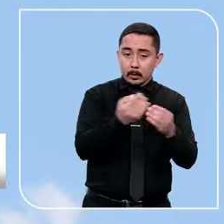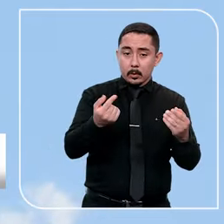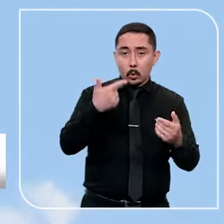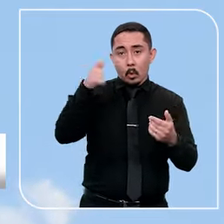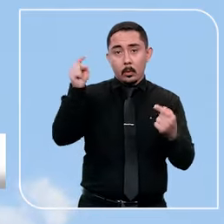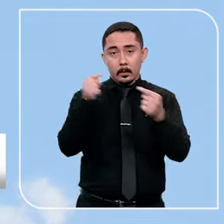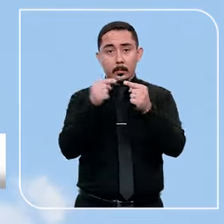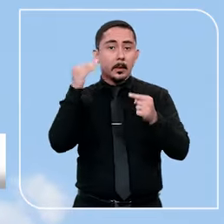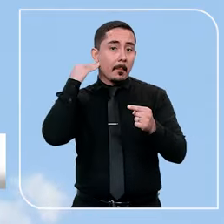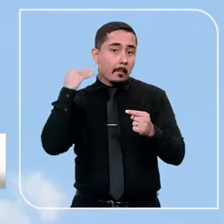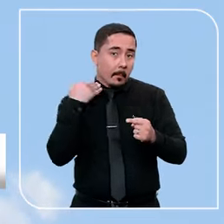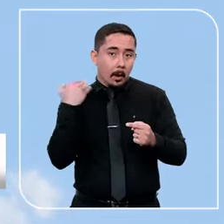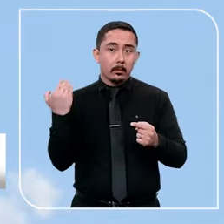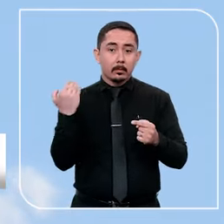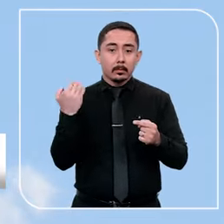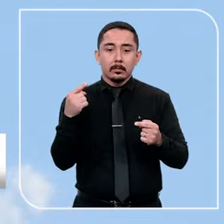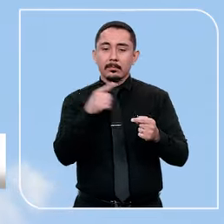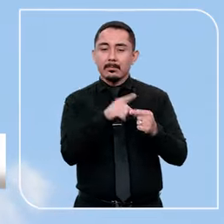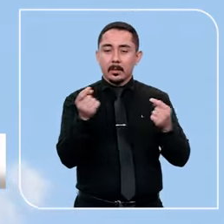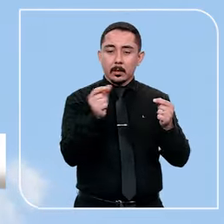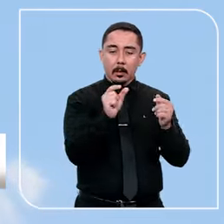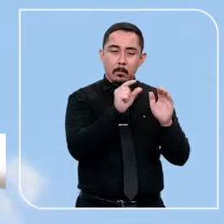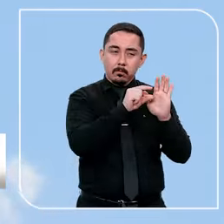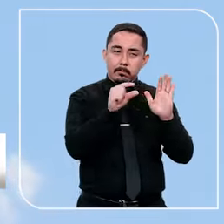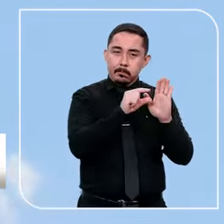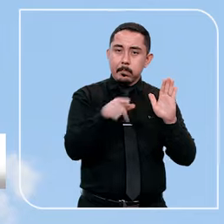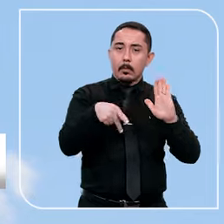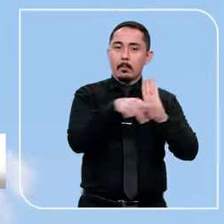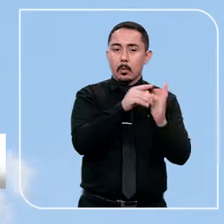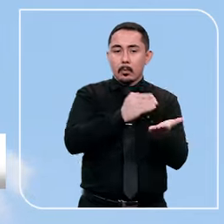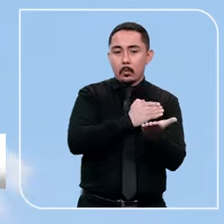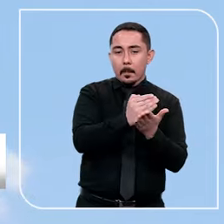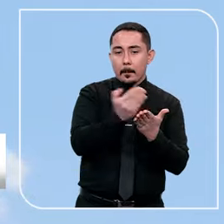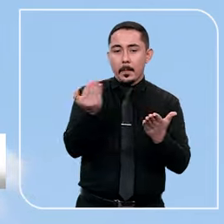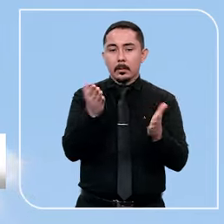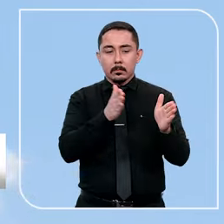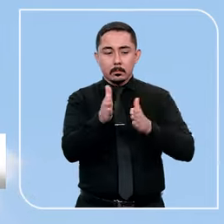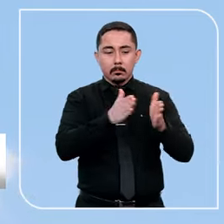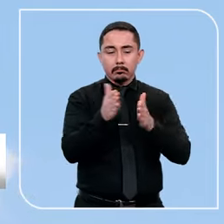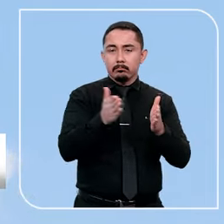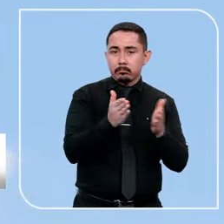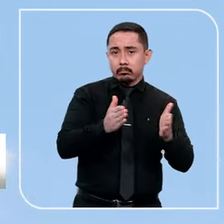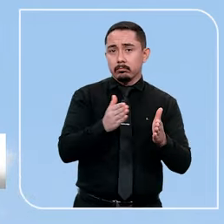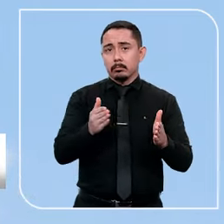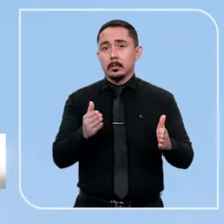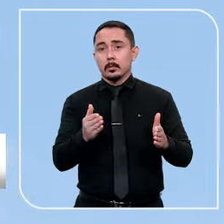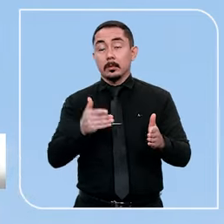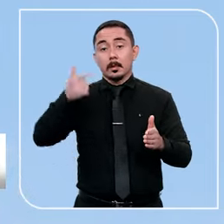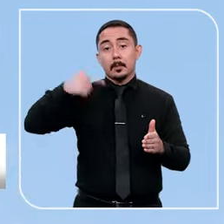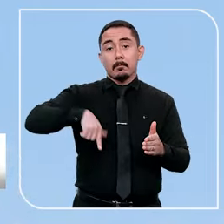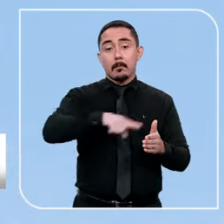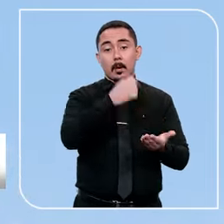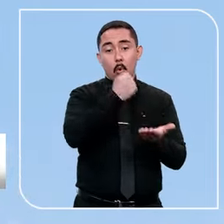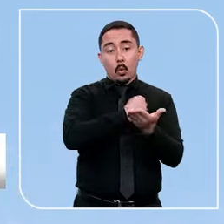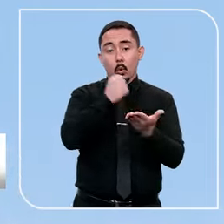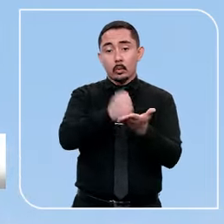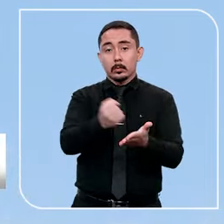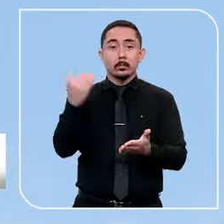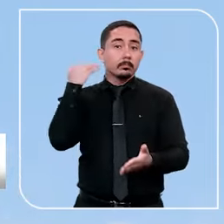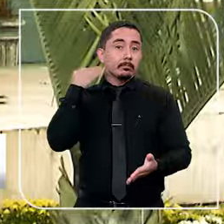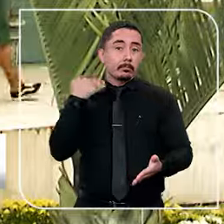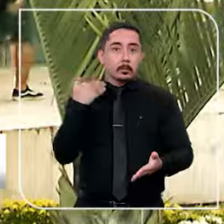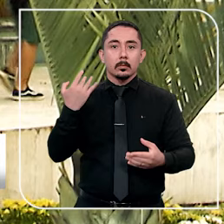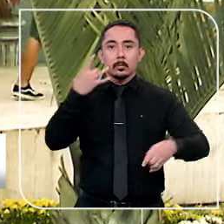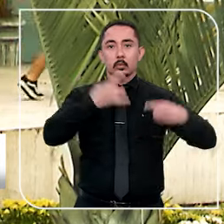outro processo envolvendo bancos é o que vai definir o termo inicial do prazo prescricional nas ações de revisão de contrato